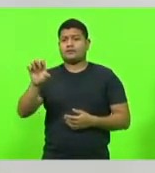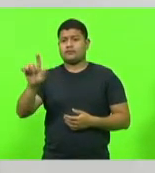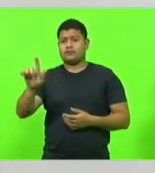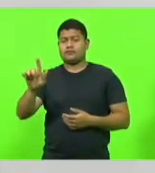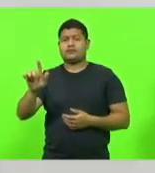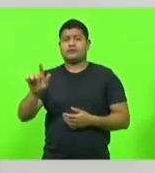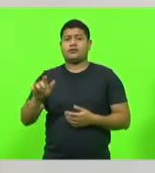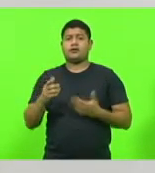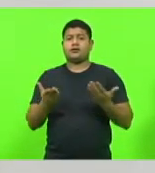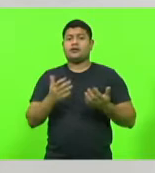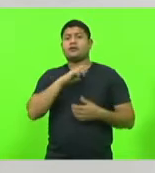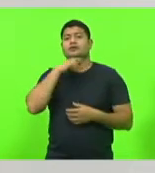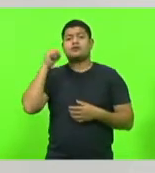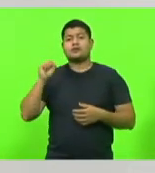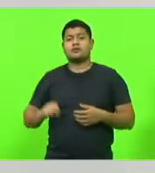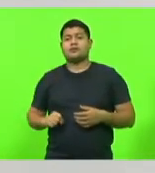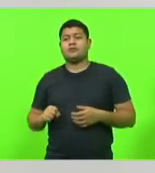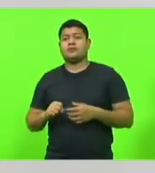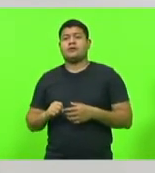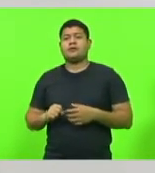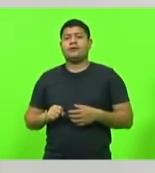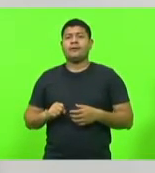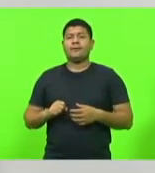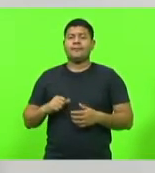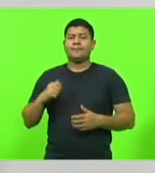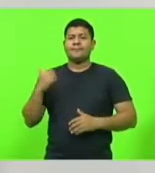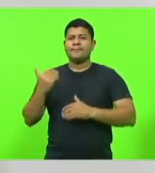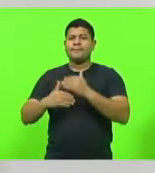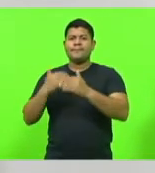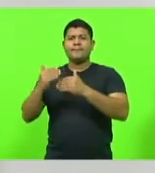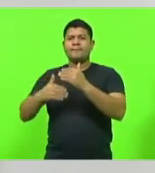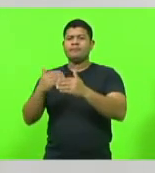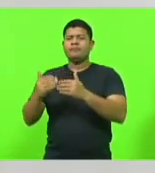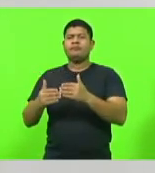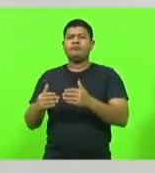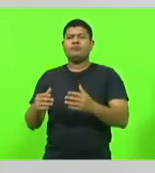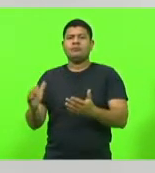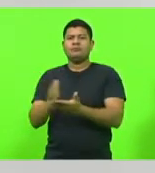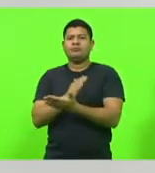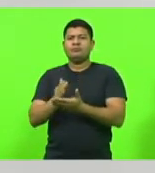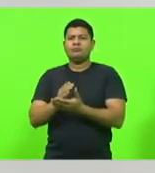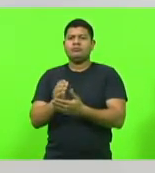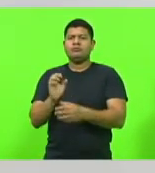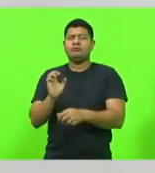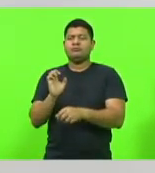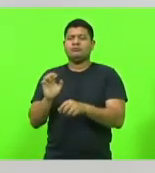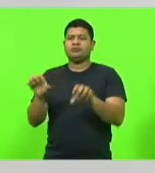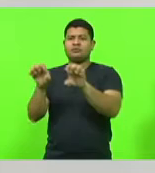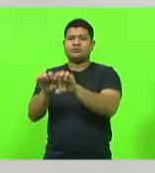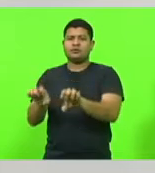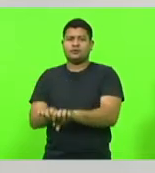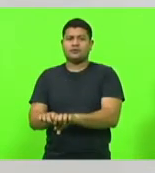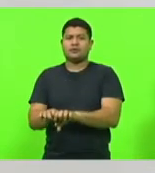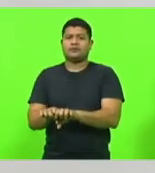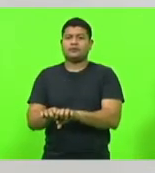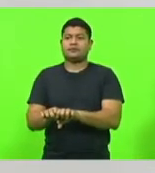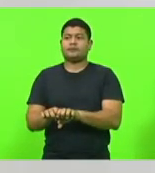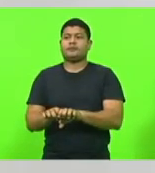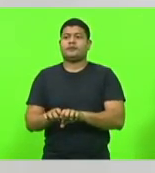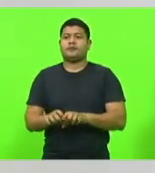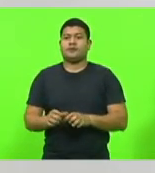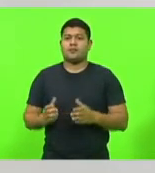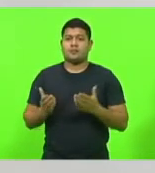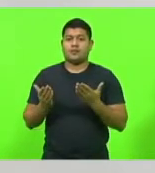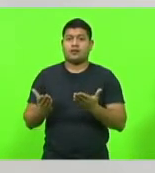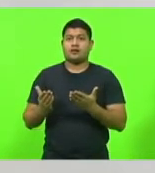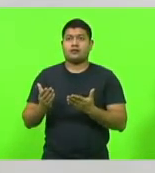Sul desempenham no desenvolvimento de algumas estruturas, principalmente dos hospitais. Como sou médico, fui